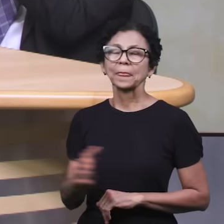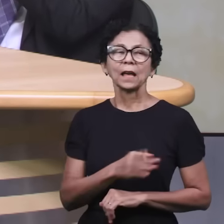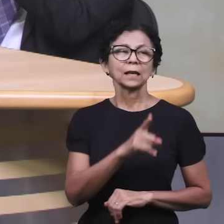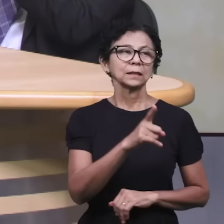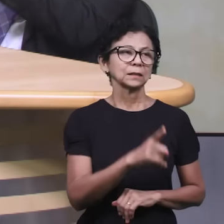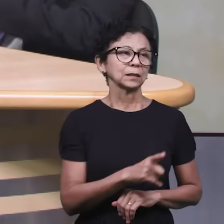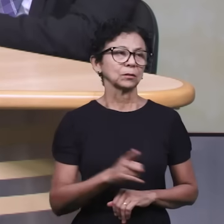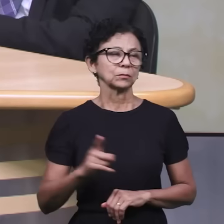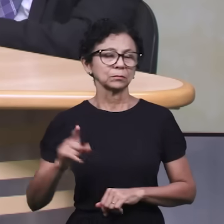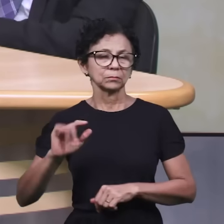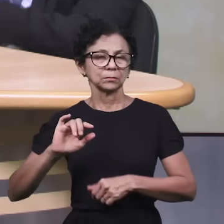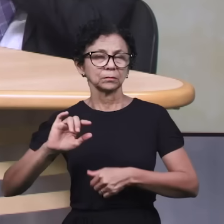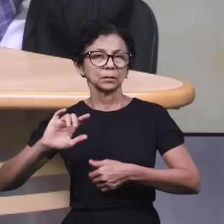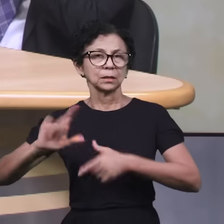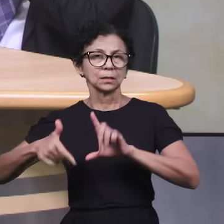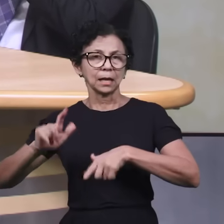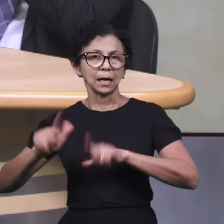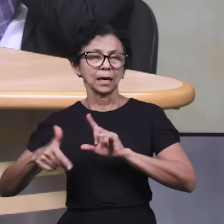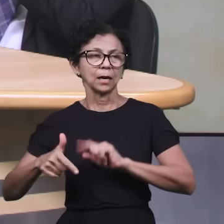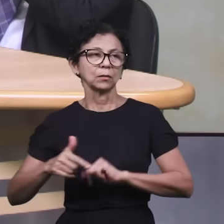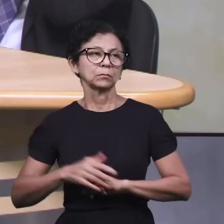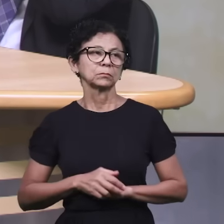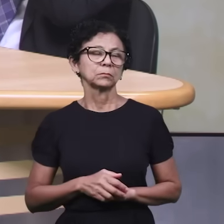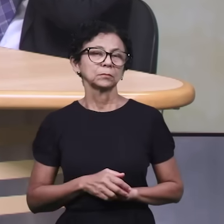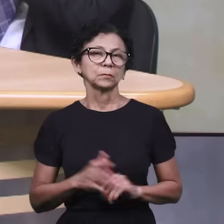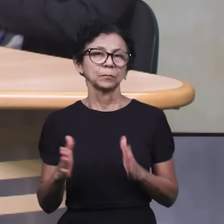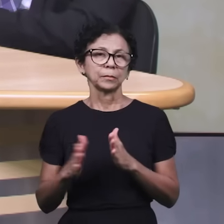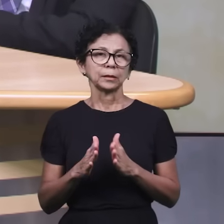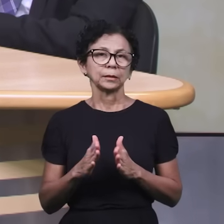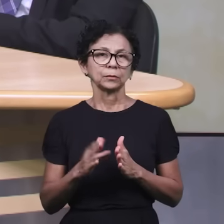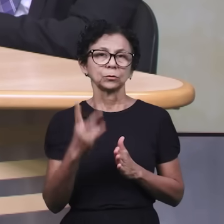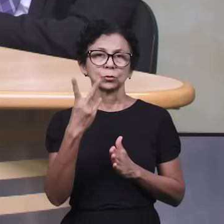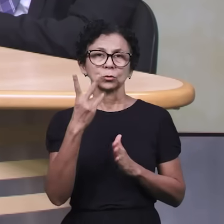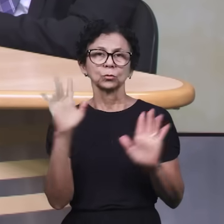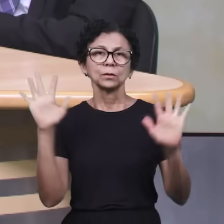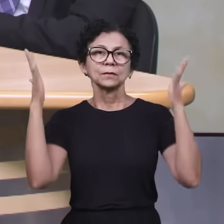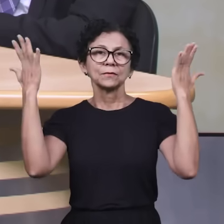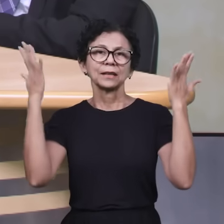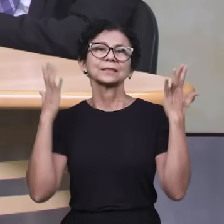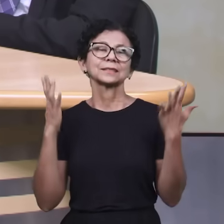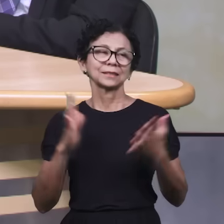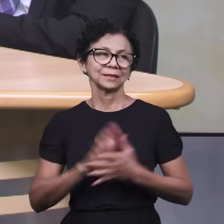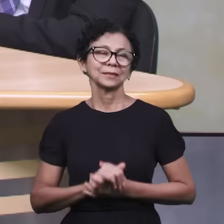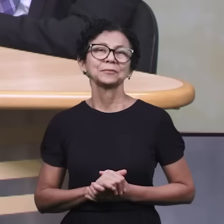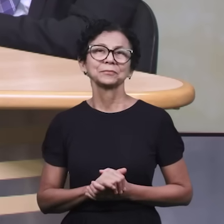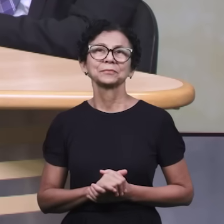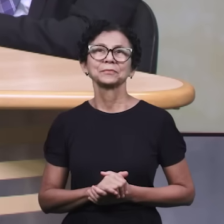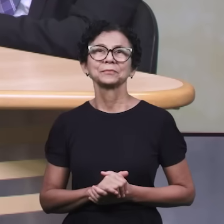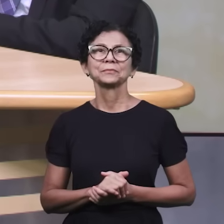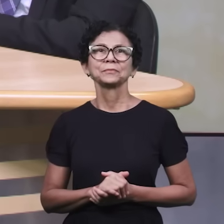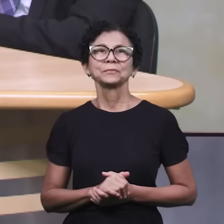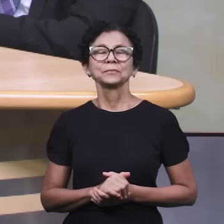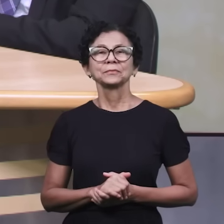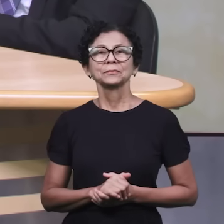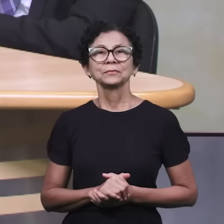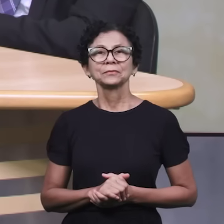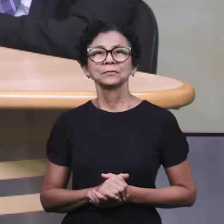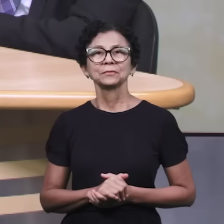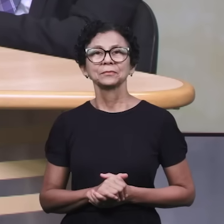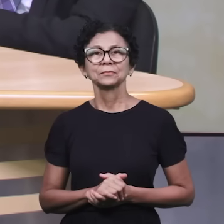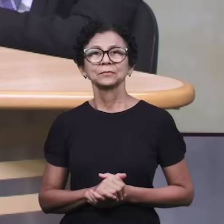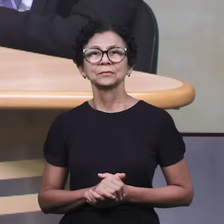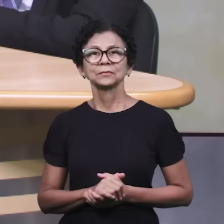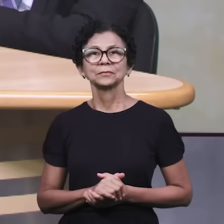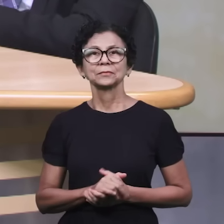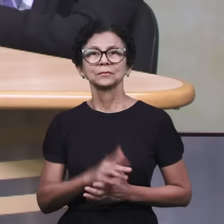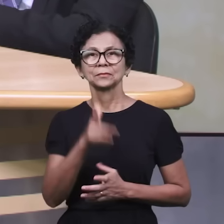momento, só por experiência, tem um vizinho meu, faz muito tempo, ele não conhecia a nossa igreja,